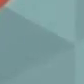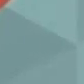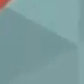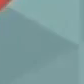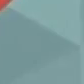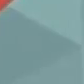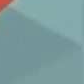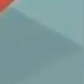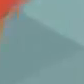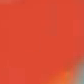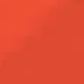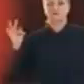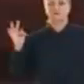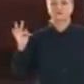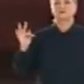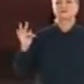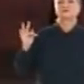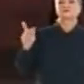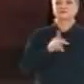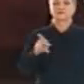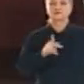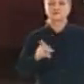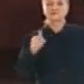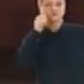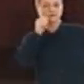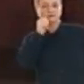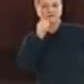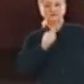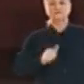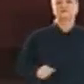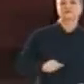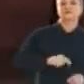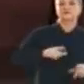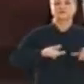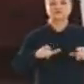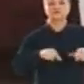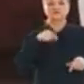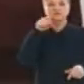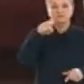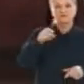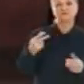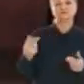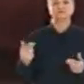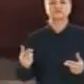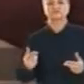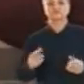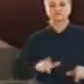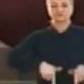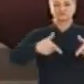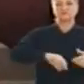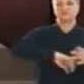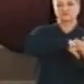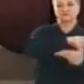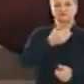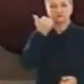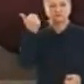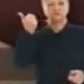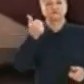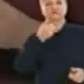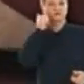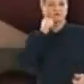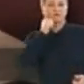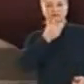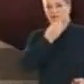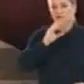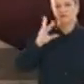Conheça nossos deputados federais. Sou Gleice Jane, professora, mulher, sindicalista, trabalhadora como você. Luto por um mundo mais justo e